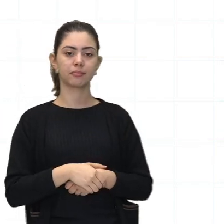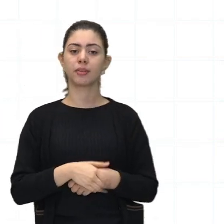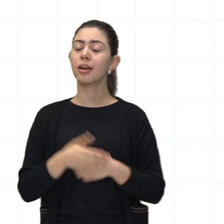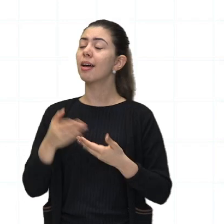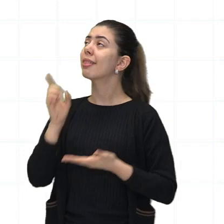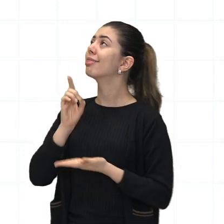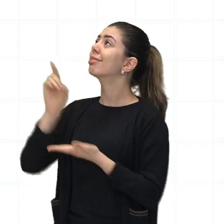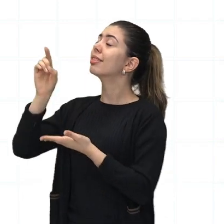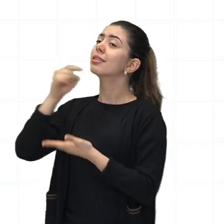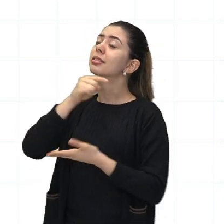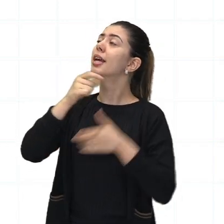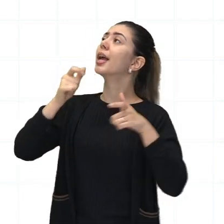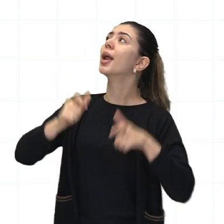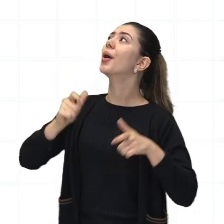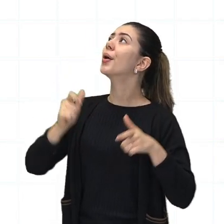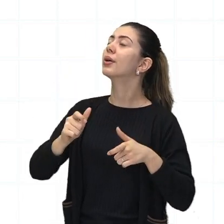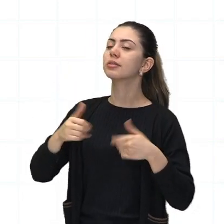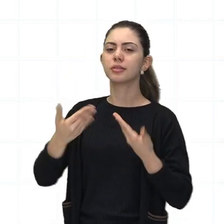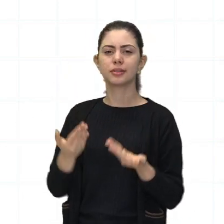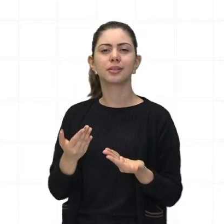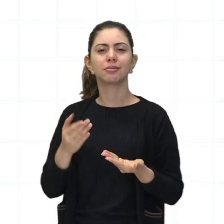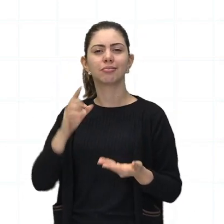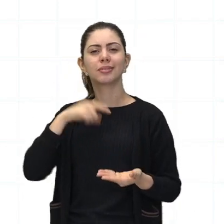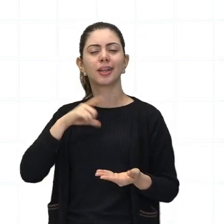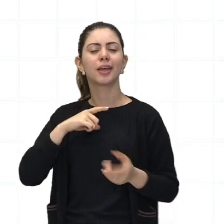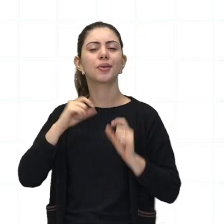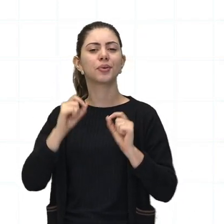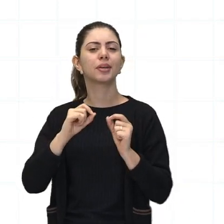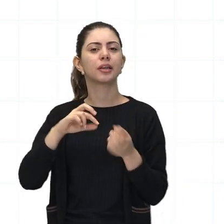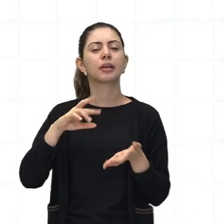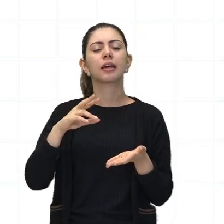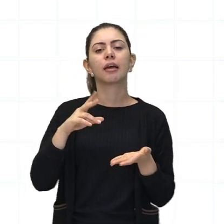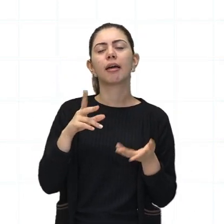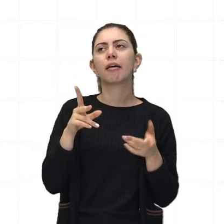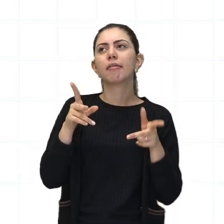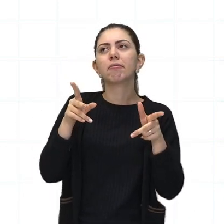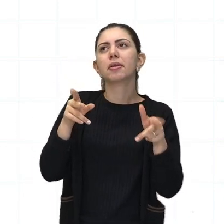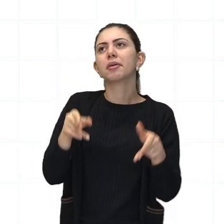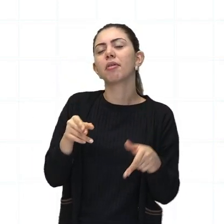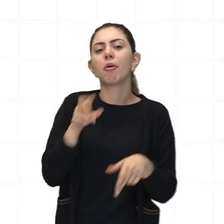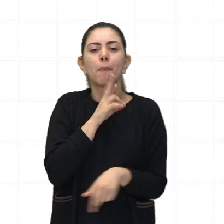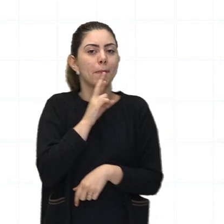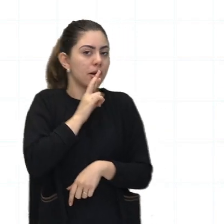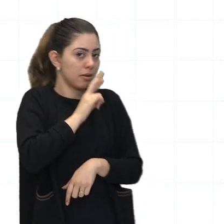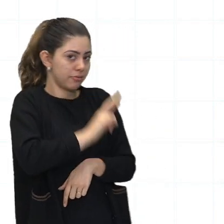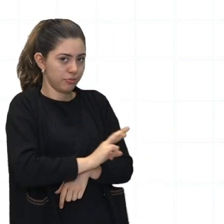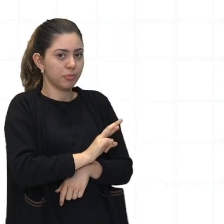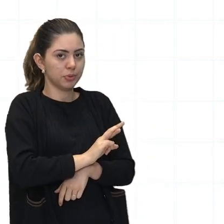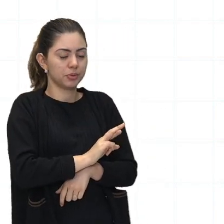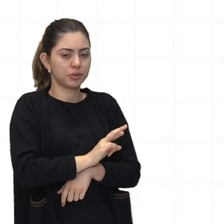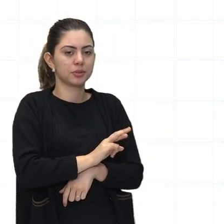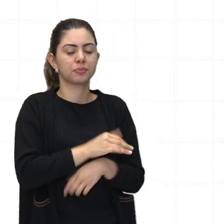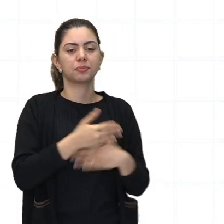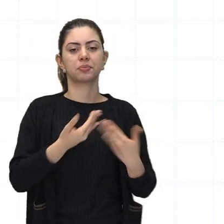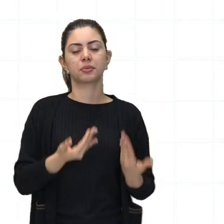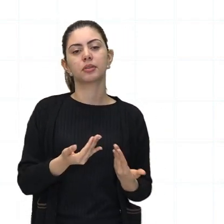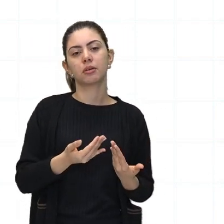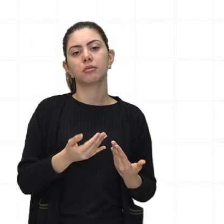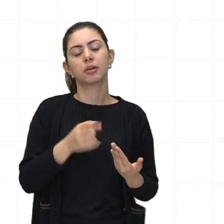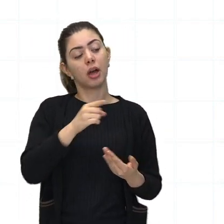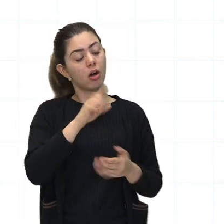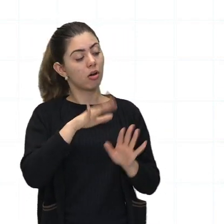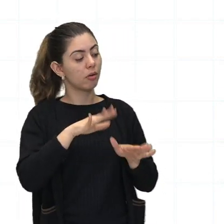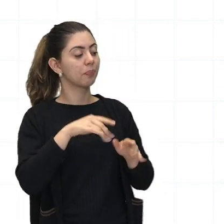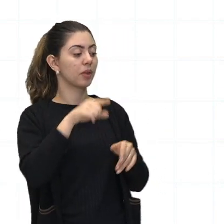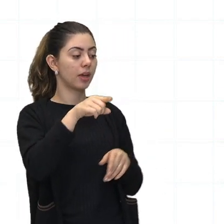onde está ele? Também aí essa ideia de como se fosse uma resposta, né? Como se respondesse que ele está